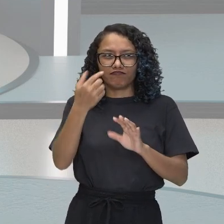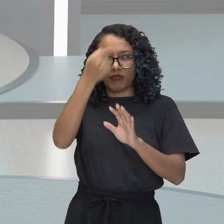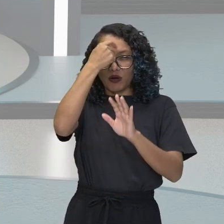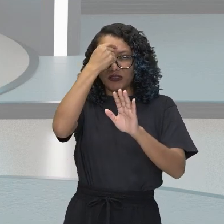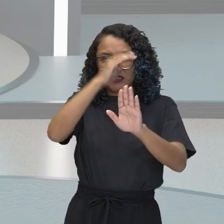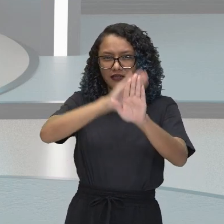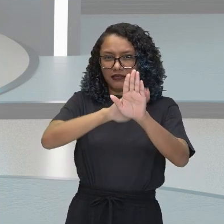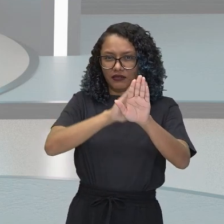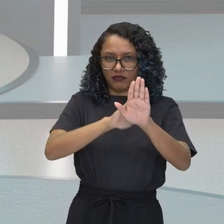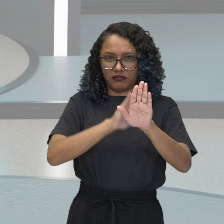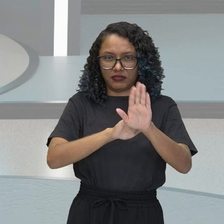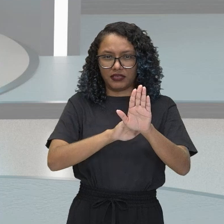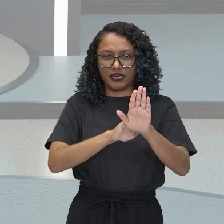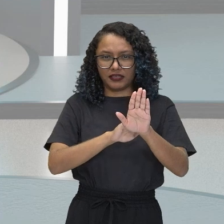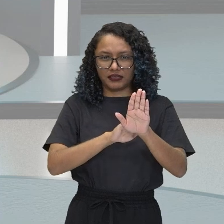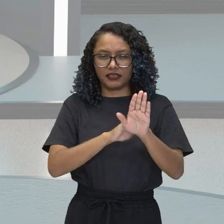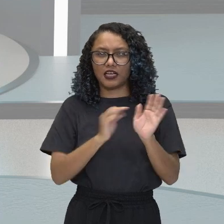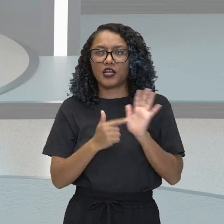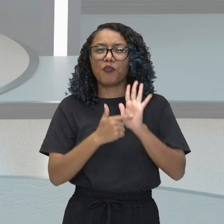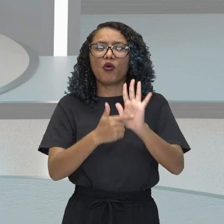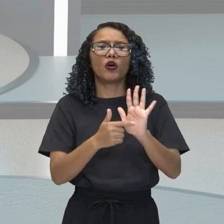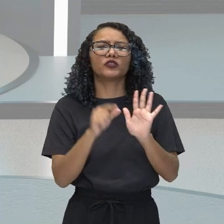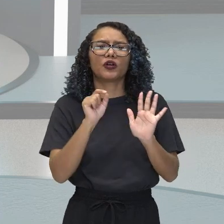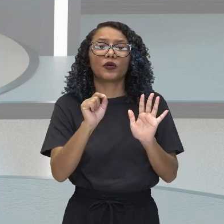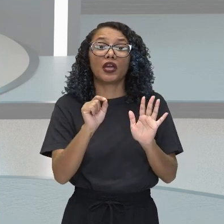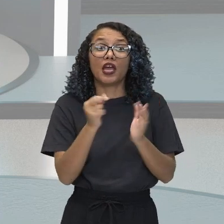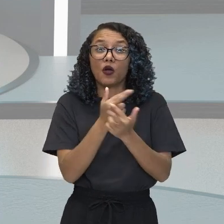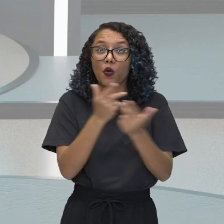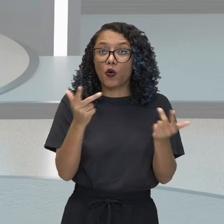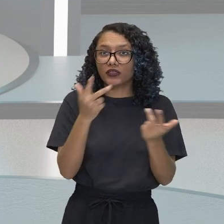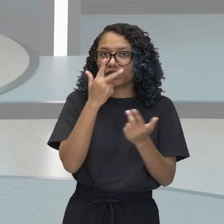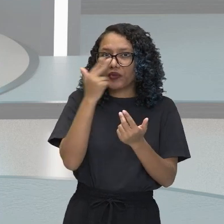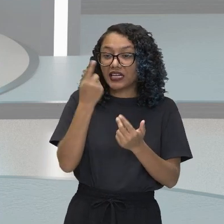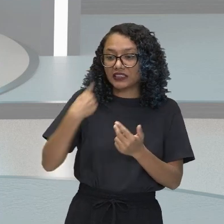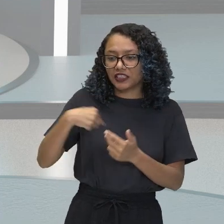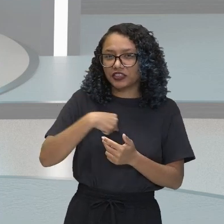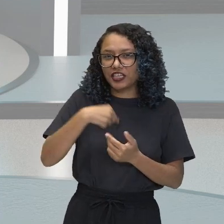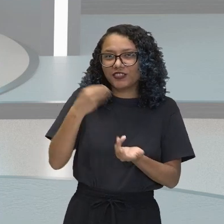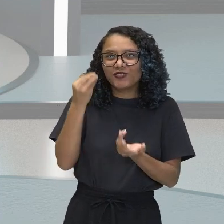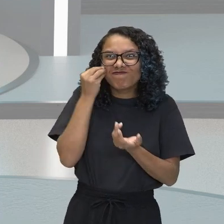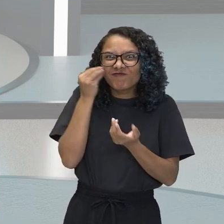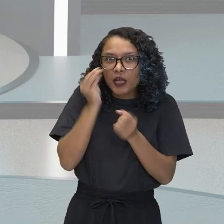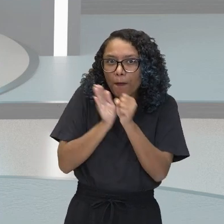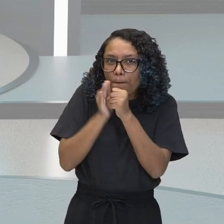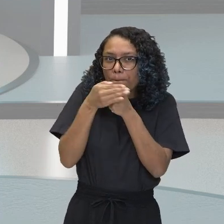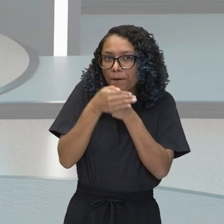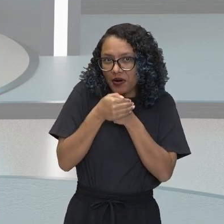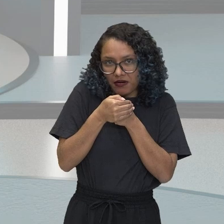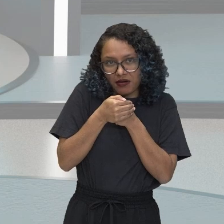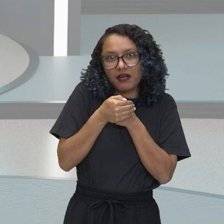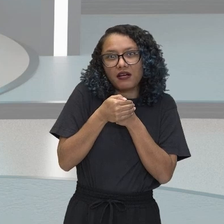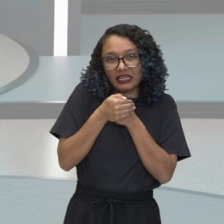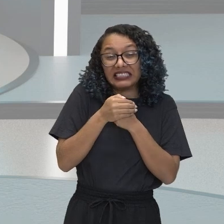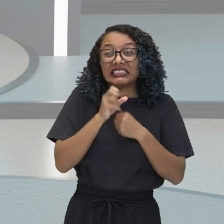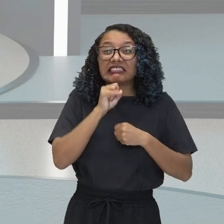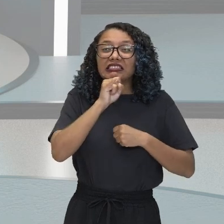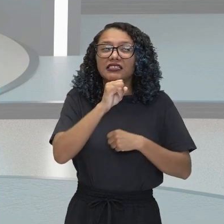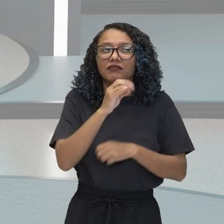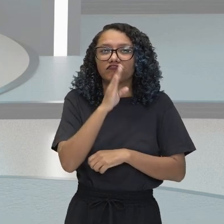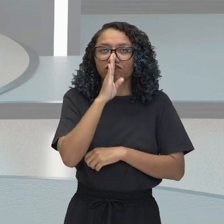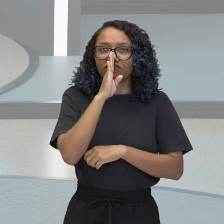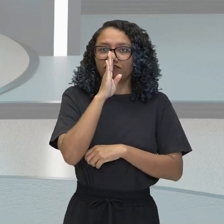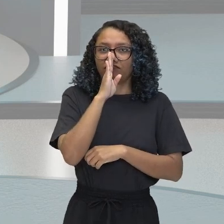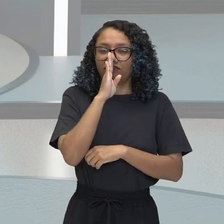Aquilo que você procura camuflar. Então, quando você não verbaliza, o